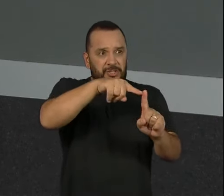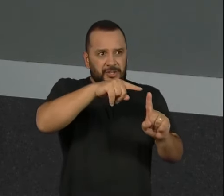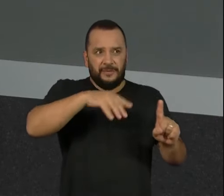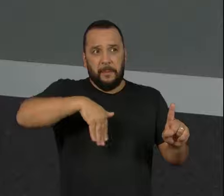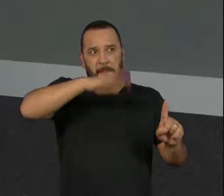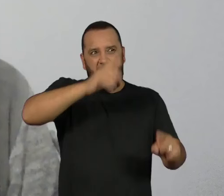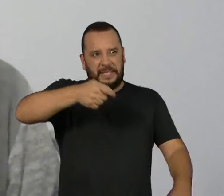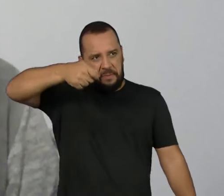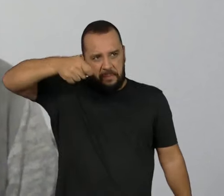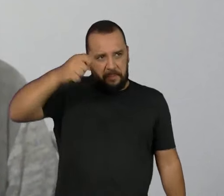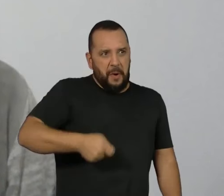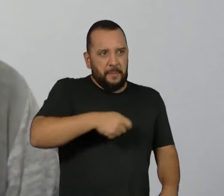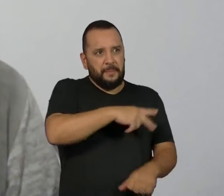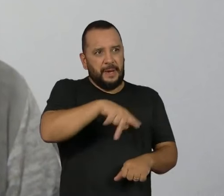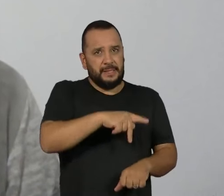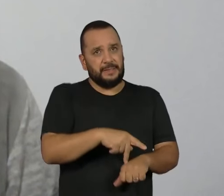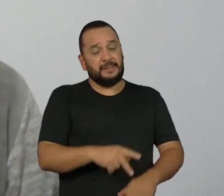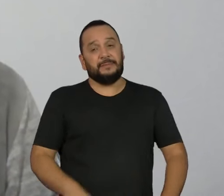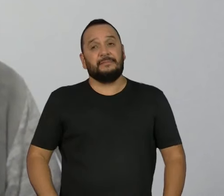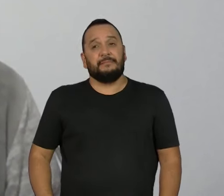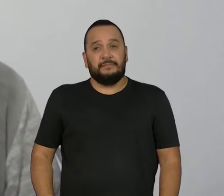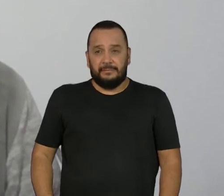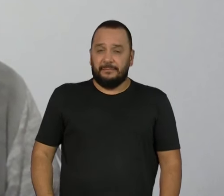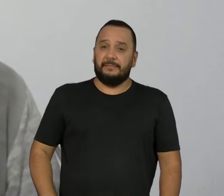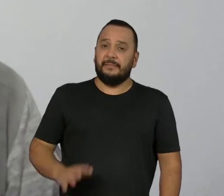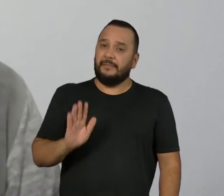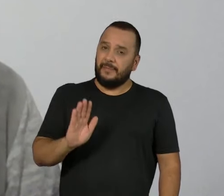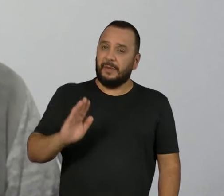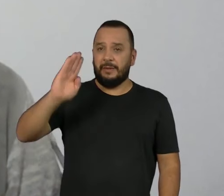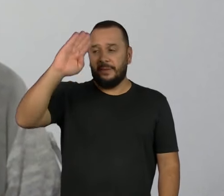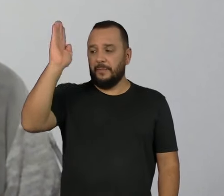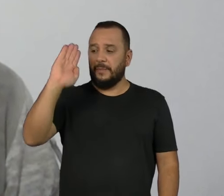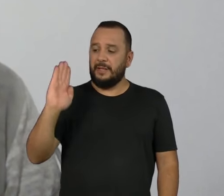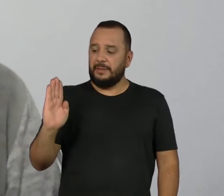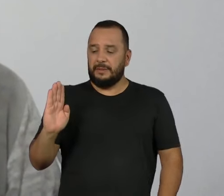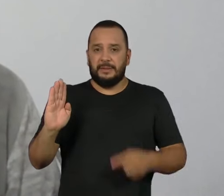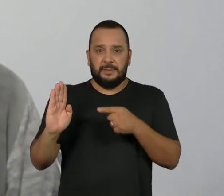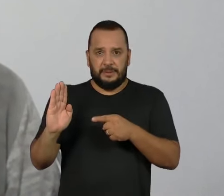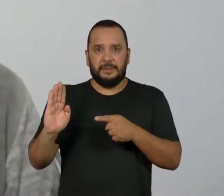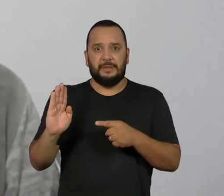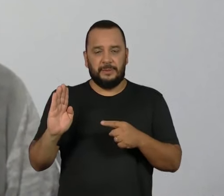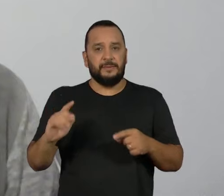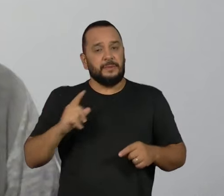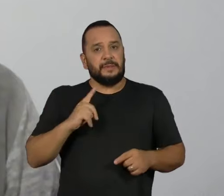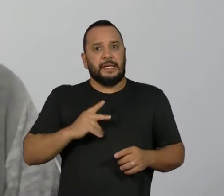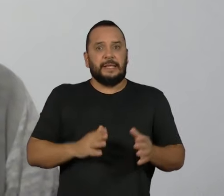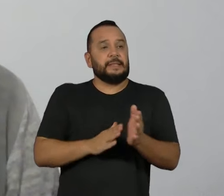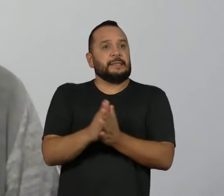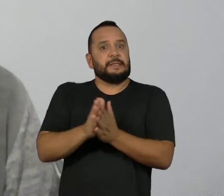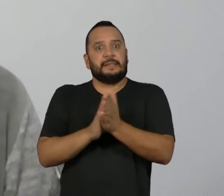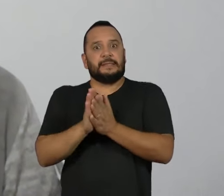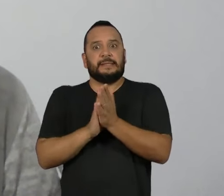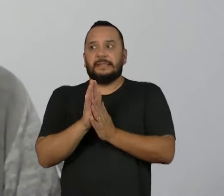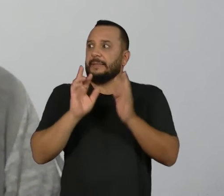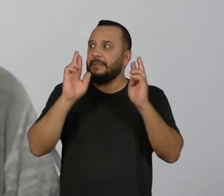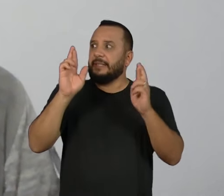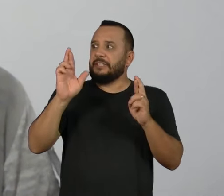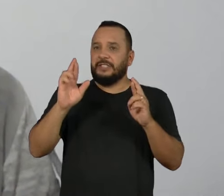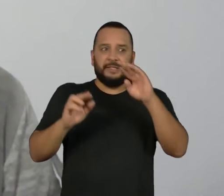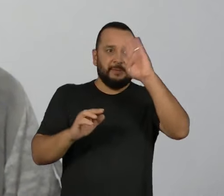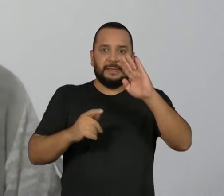dos países? O que eu posso dizer é que o Brasil veio com essa expectativa para si mesmo. Eu participei